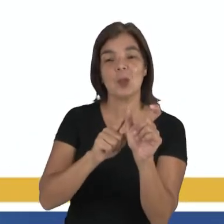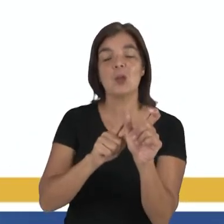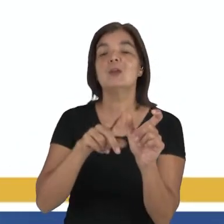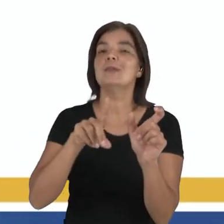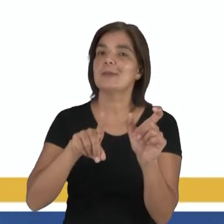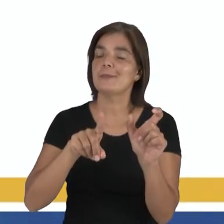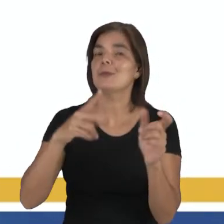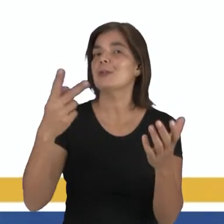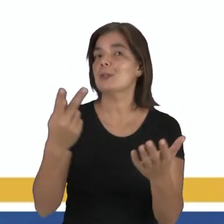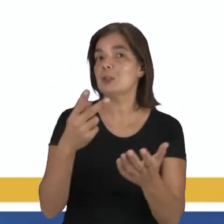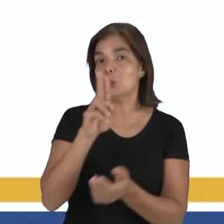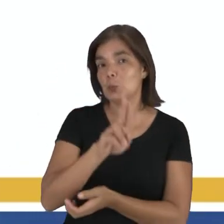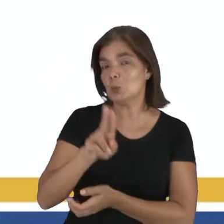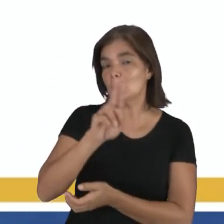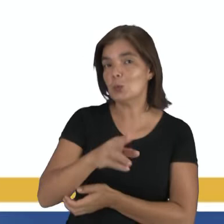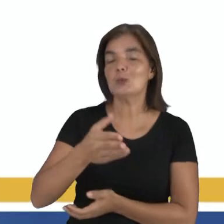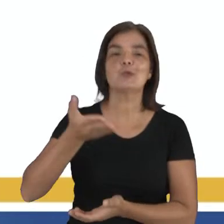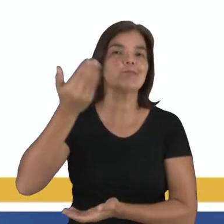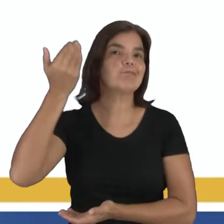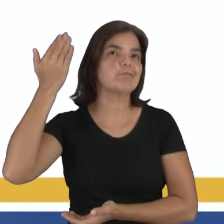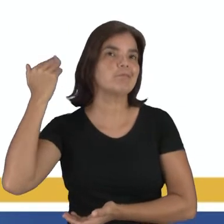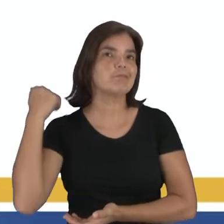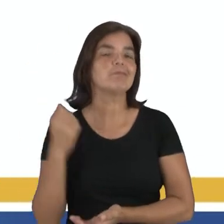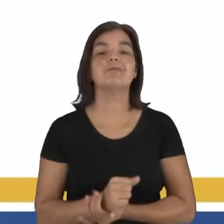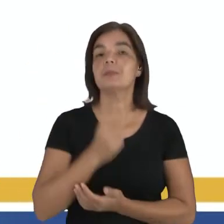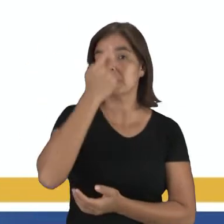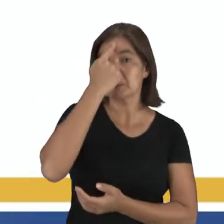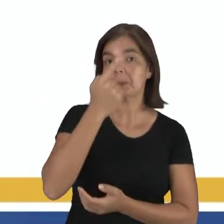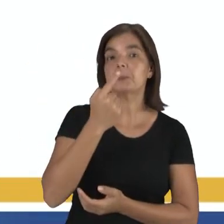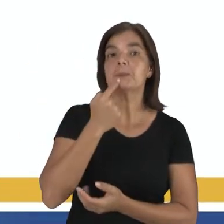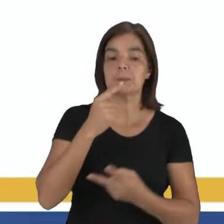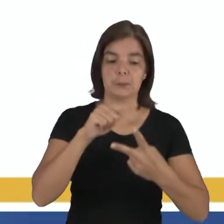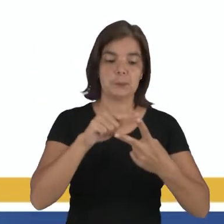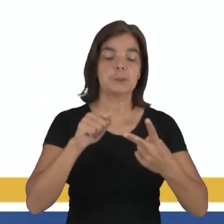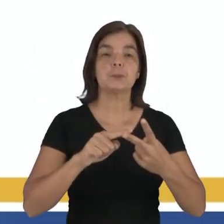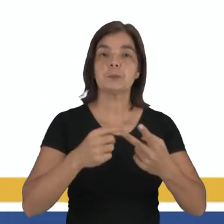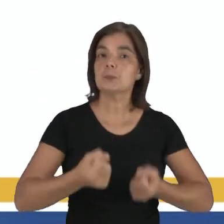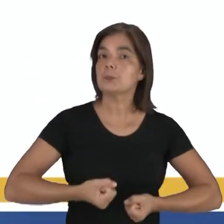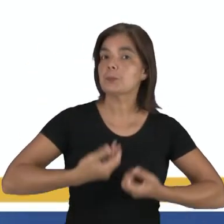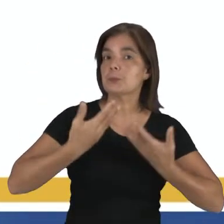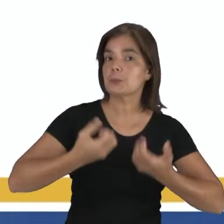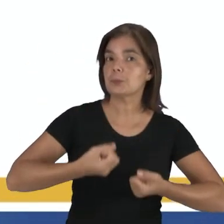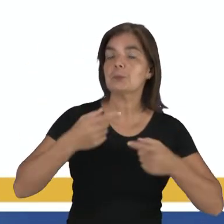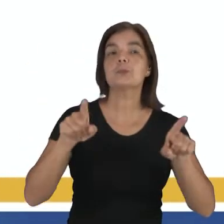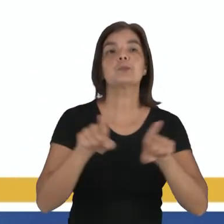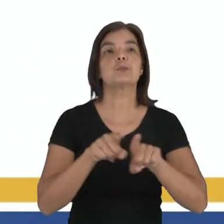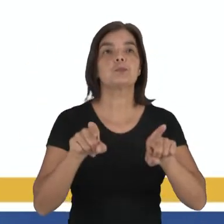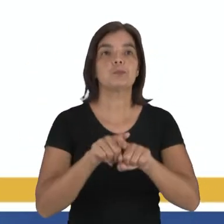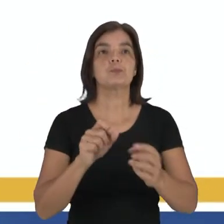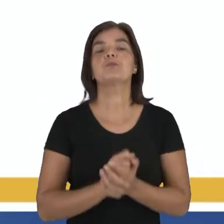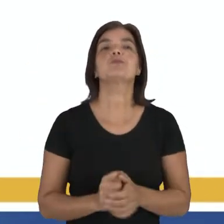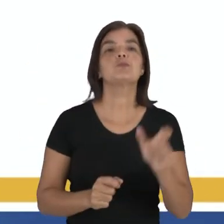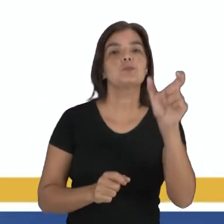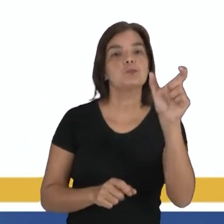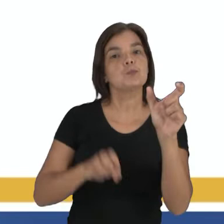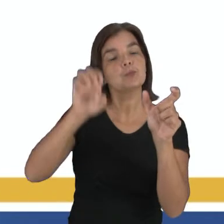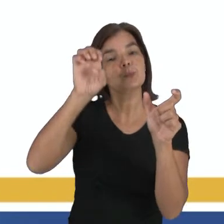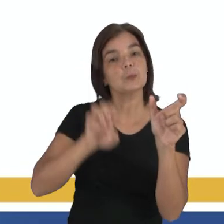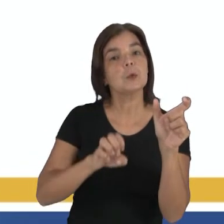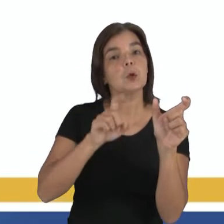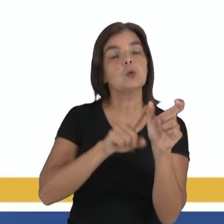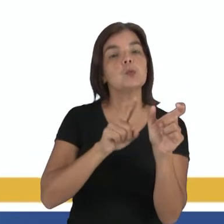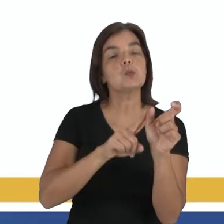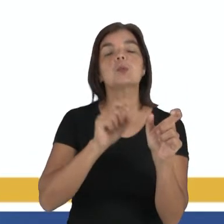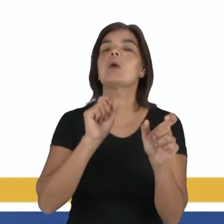em desuso. Gente, na imagem aparece para vocês dois poemas. O poema do lado esquerdo é um